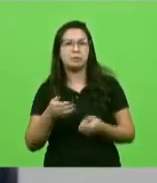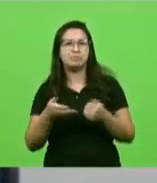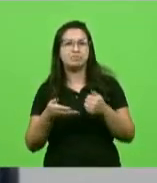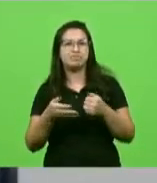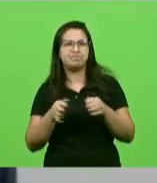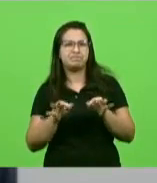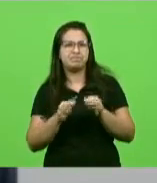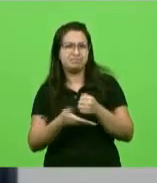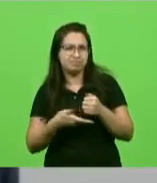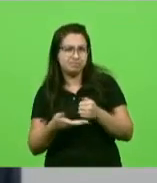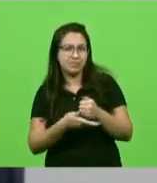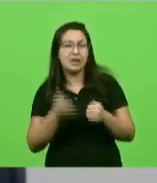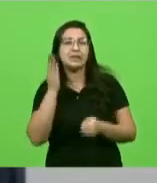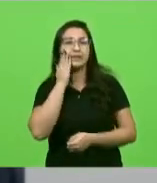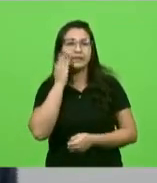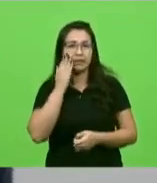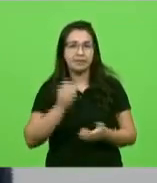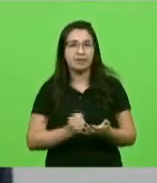que